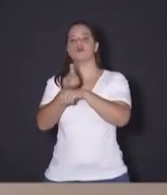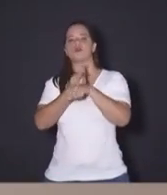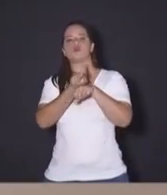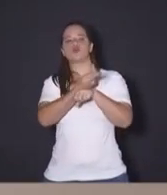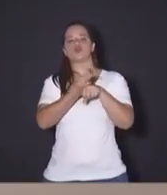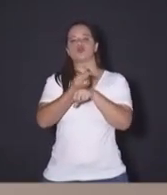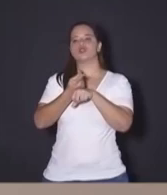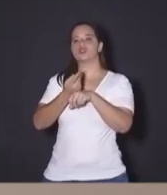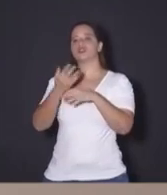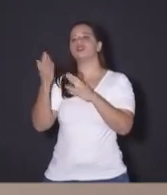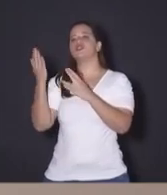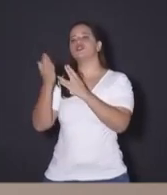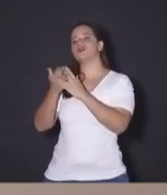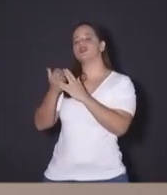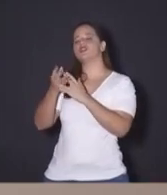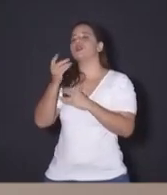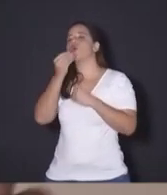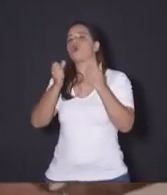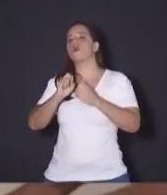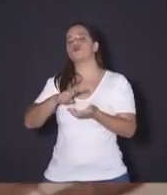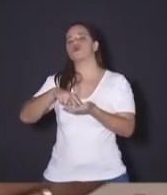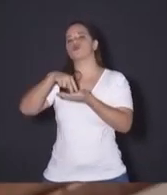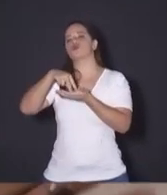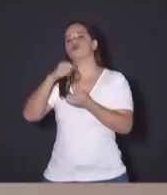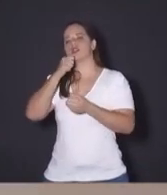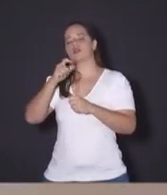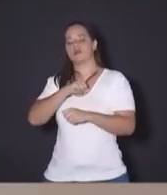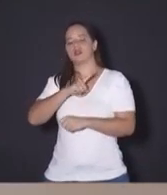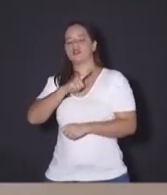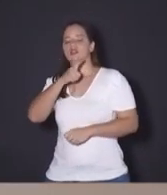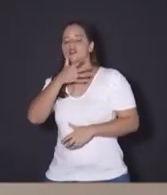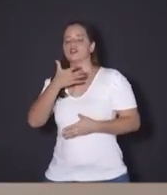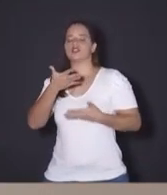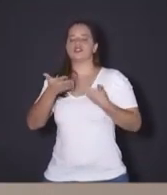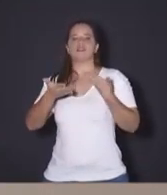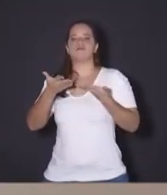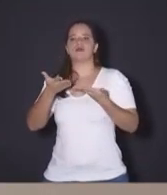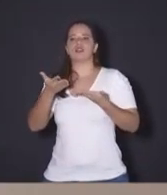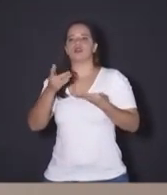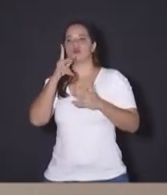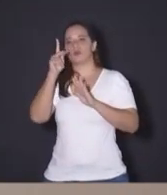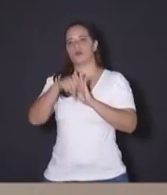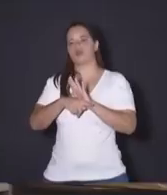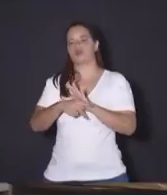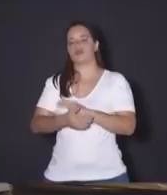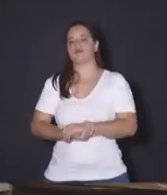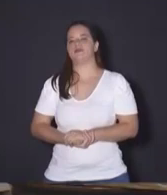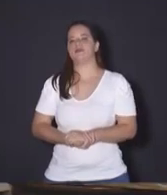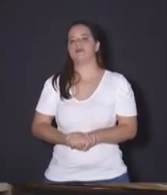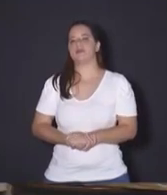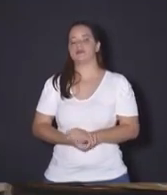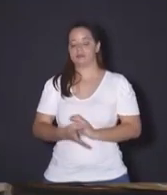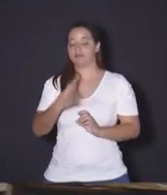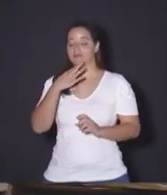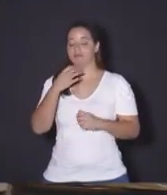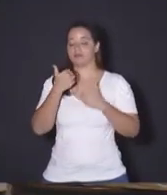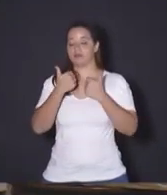de mediação e que estratégia de sustentabilidade sempre a pena pra o projeto bacana